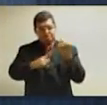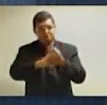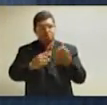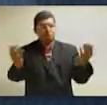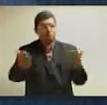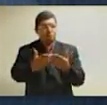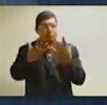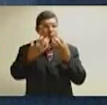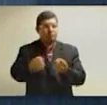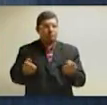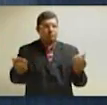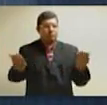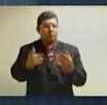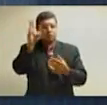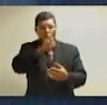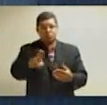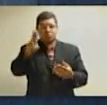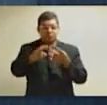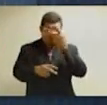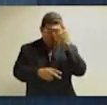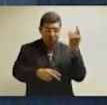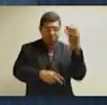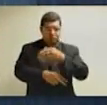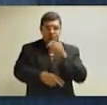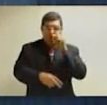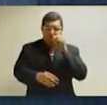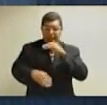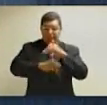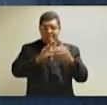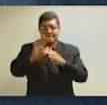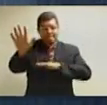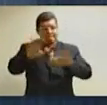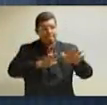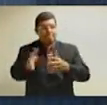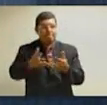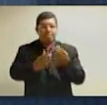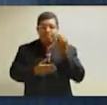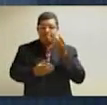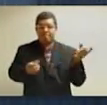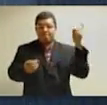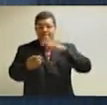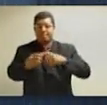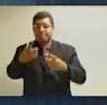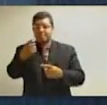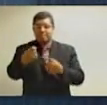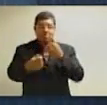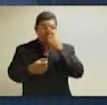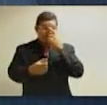movimentos, permitam-me usar uma figura, que todos os movimentos querem 20.